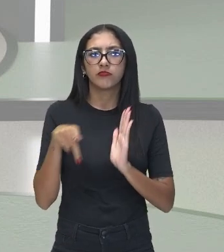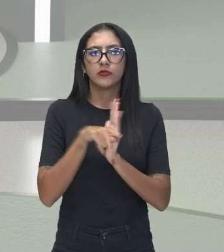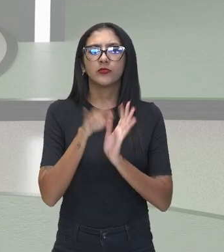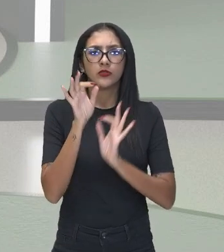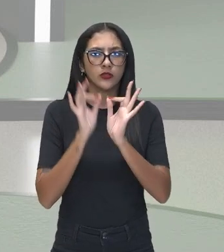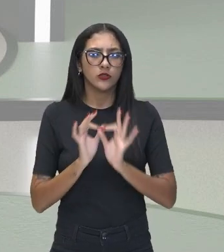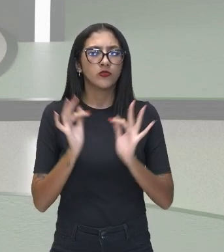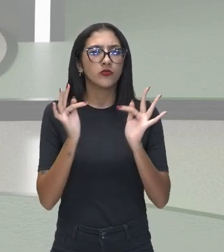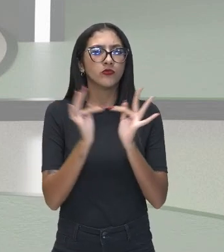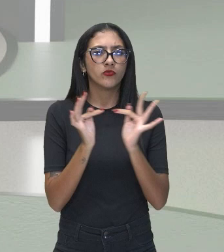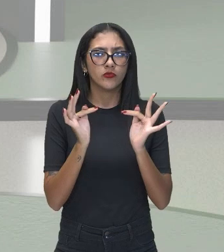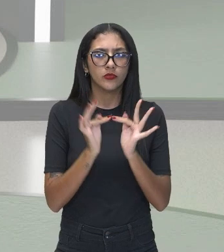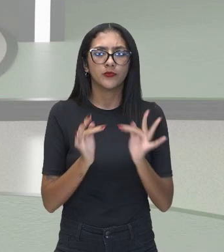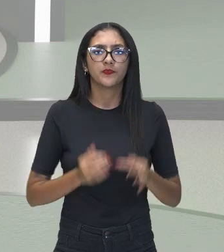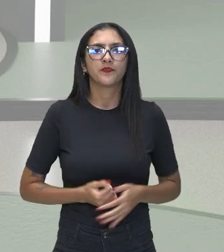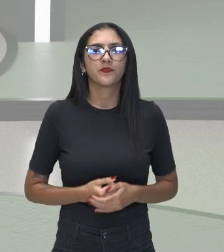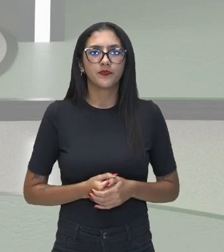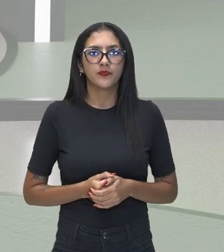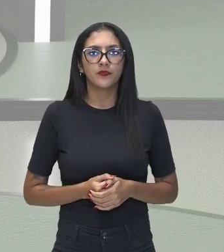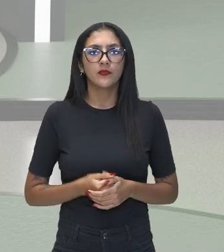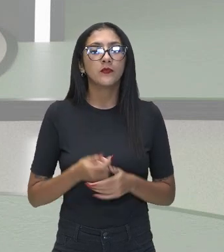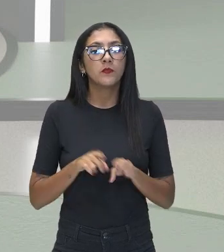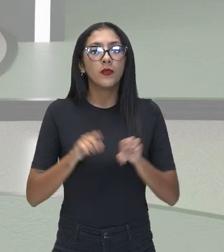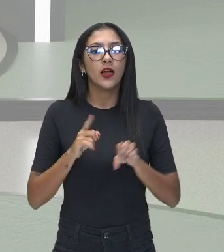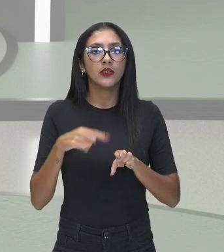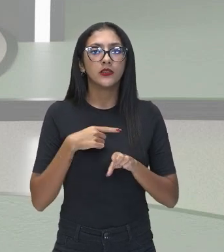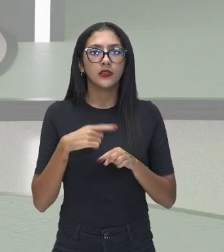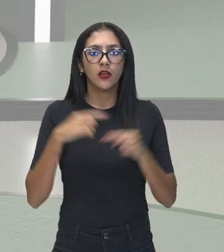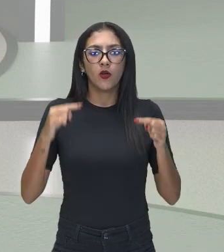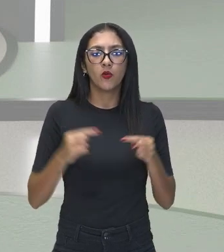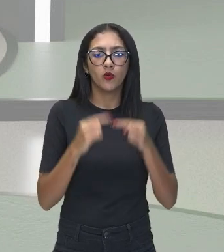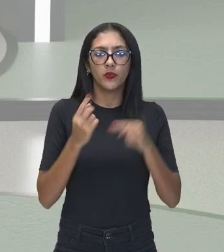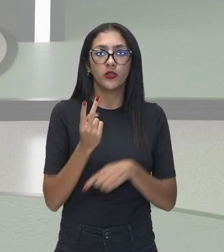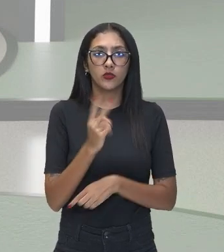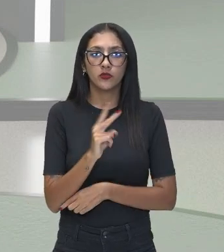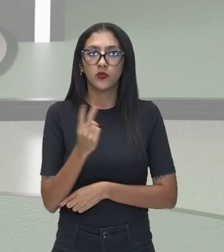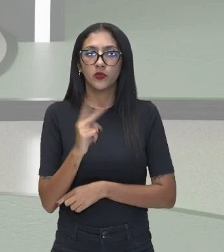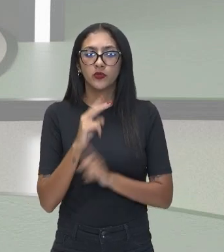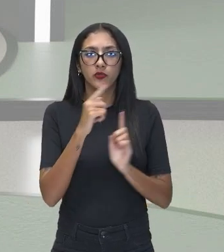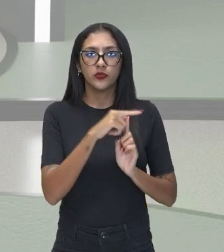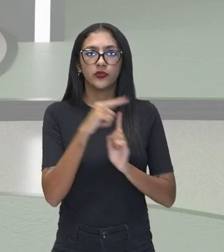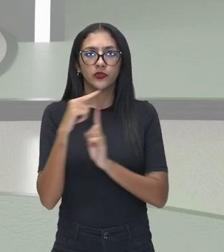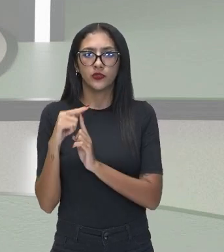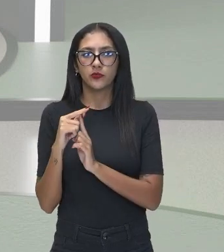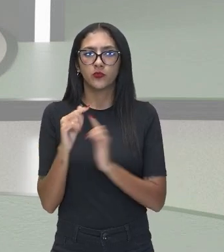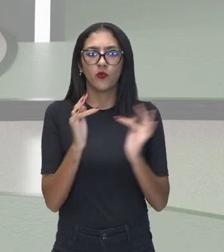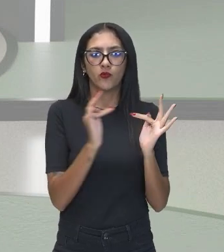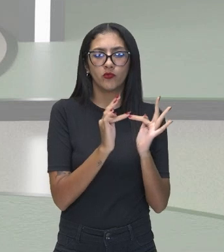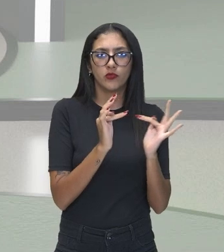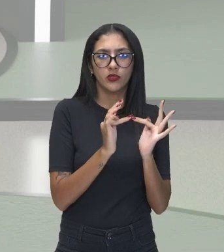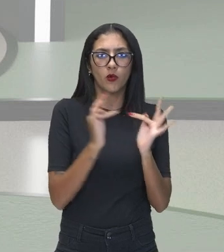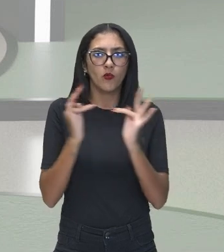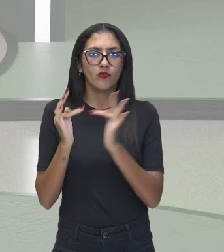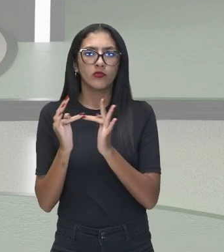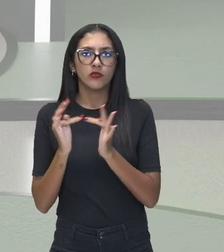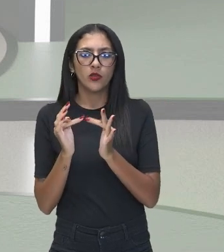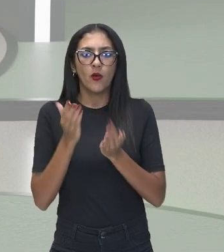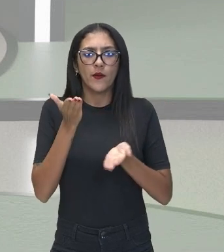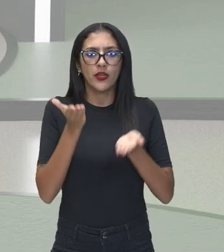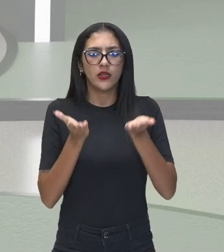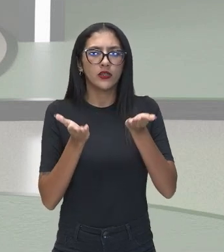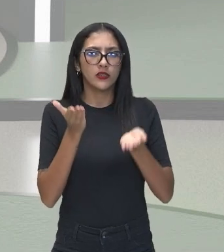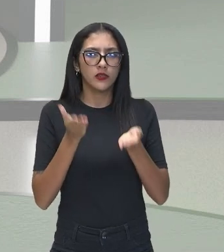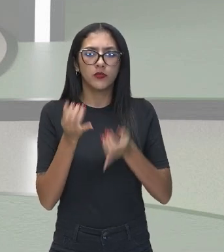função que ocorre entre 2 tipos de funções. Na verdade, fica ocorrendo aí um equilíbrio dinâmico entre